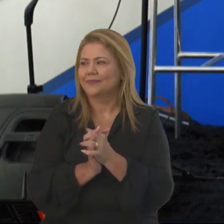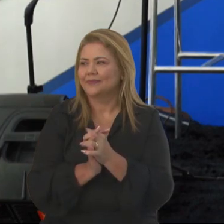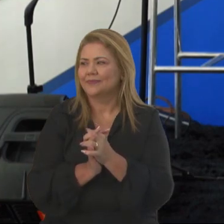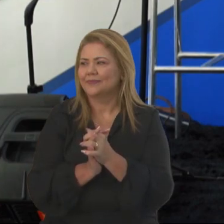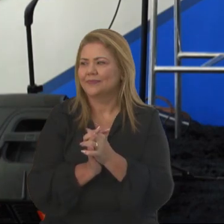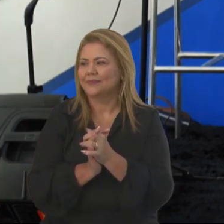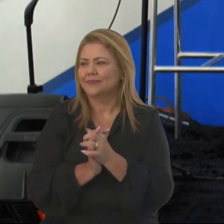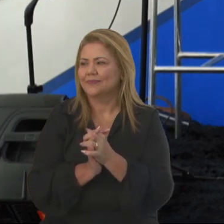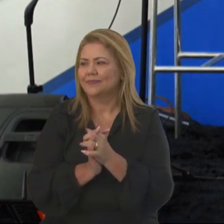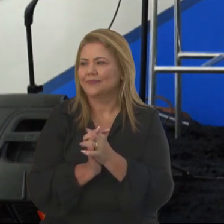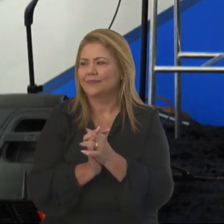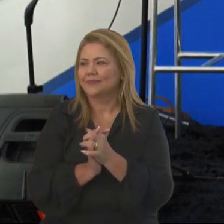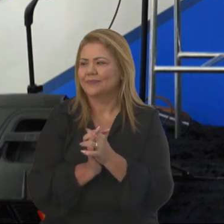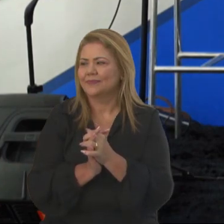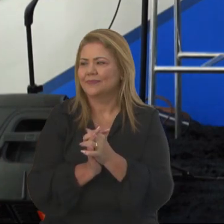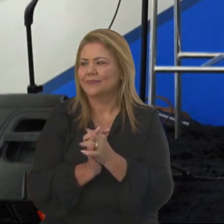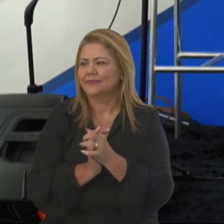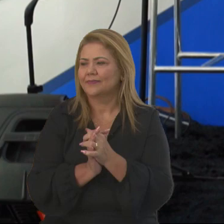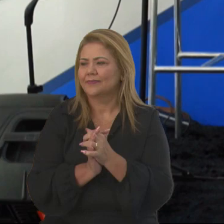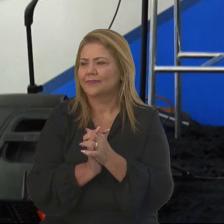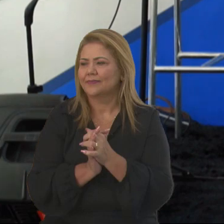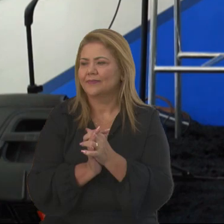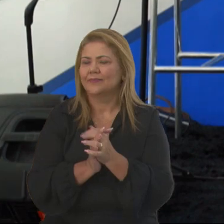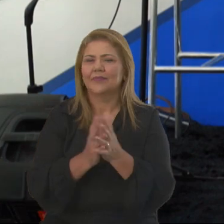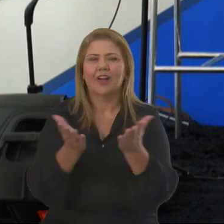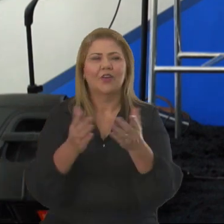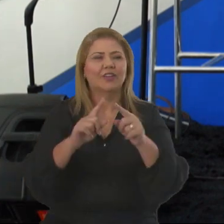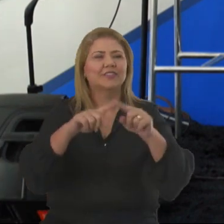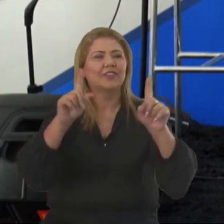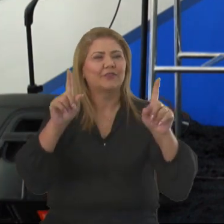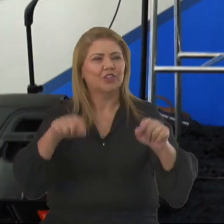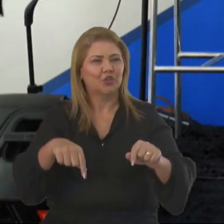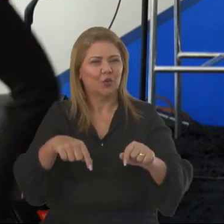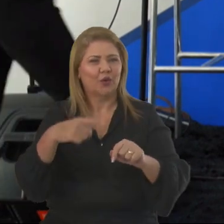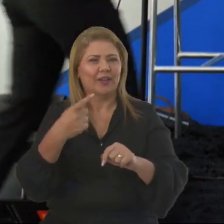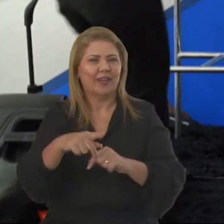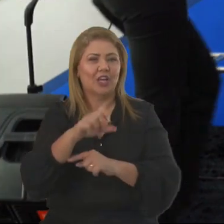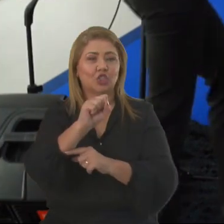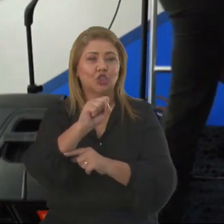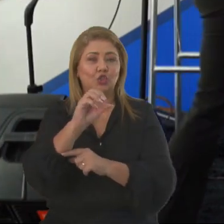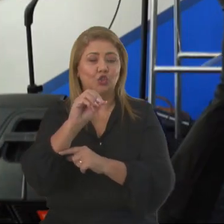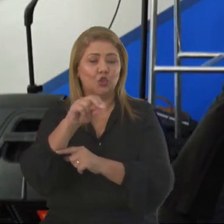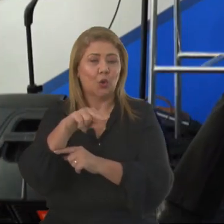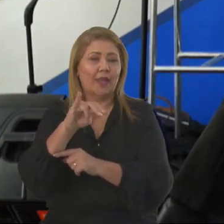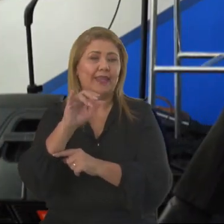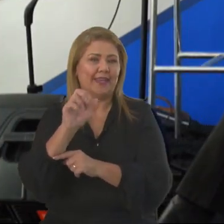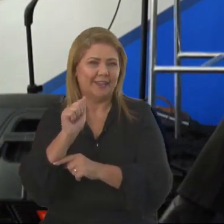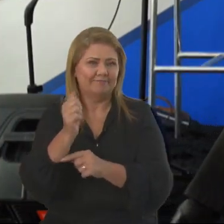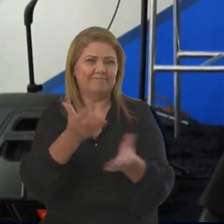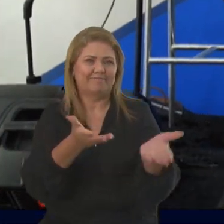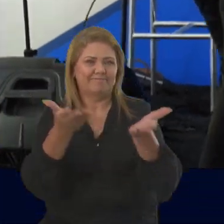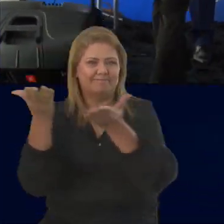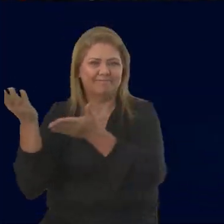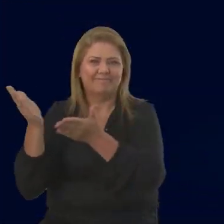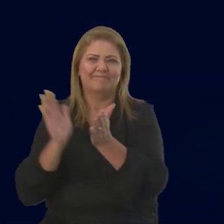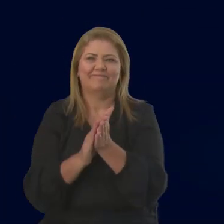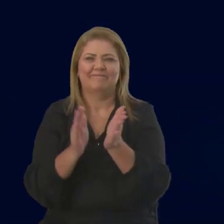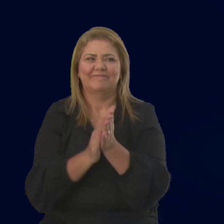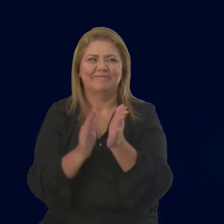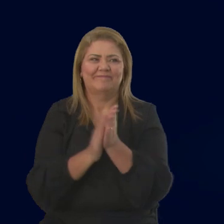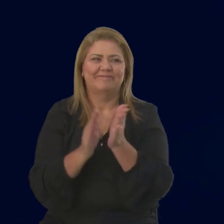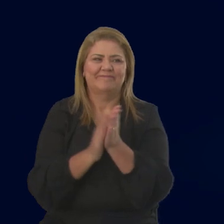Para receber a homenagem, a servidora do TRT, Sônia Siqueira Almeida.